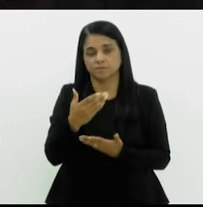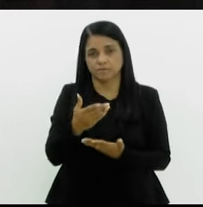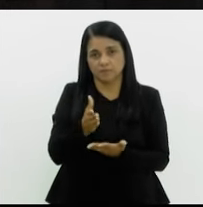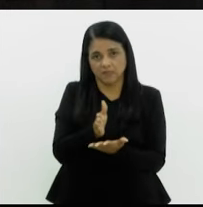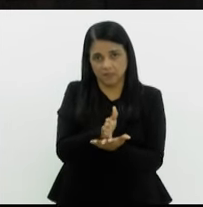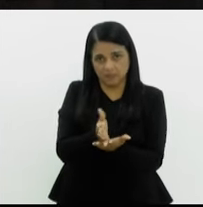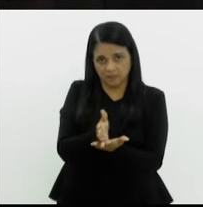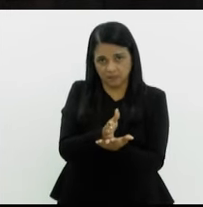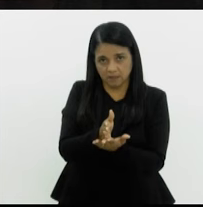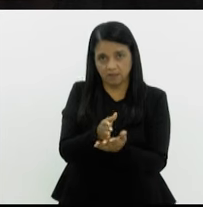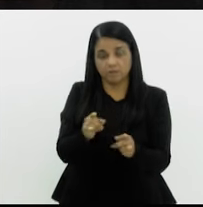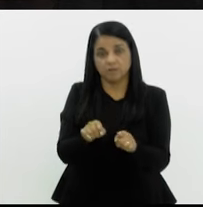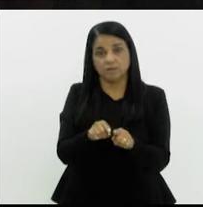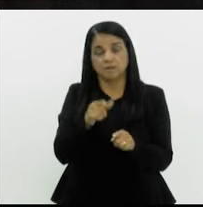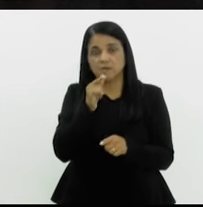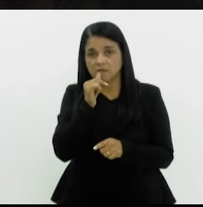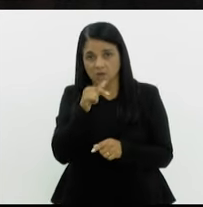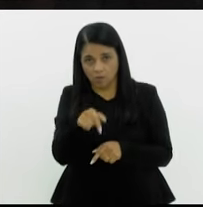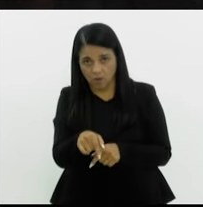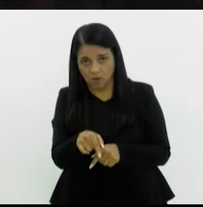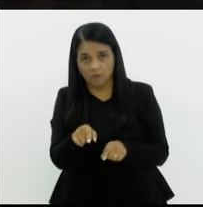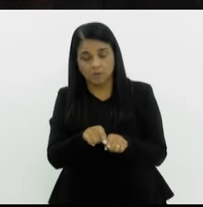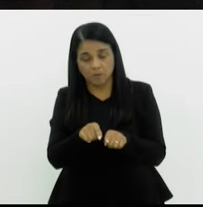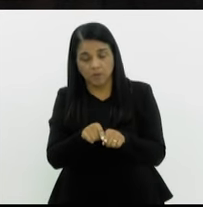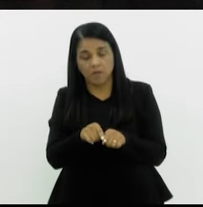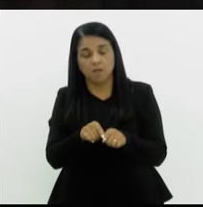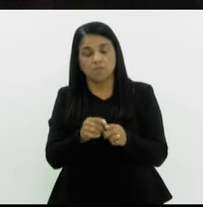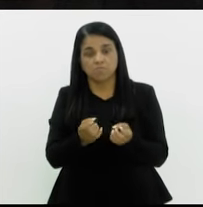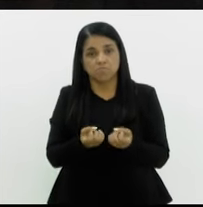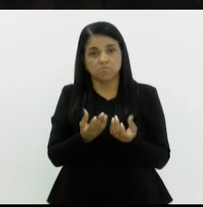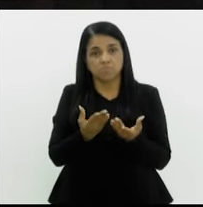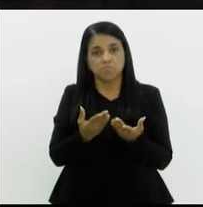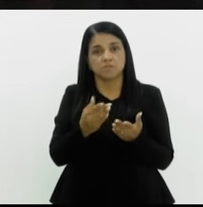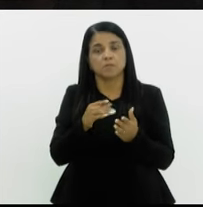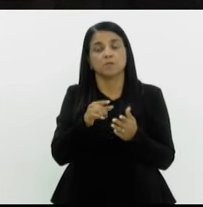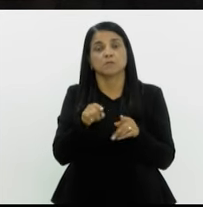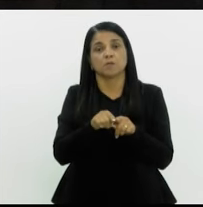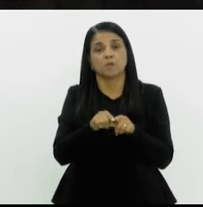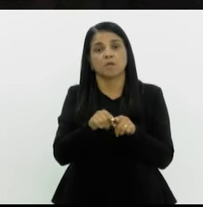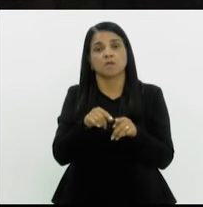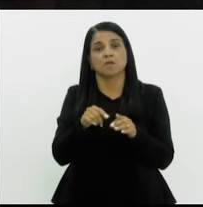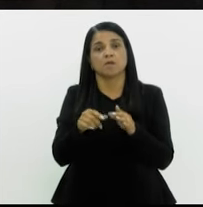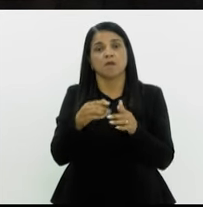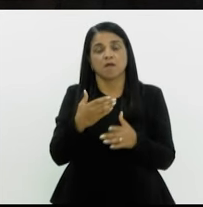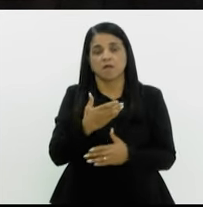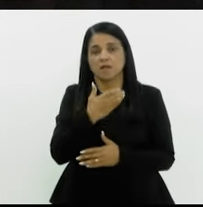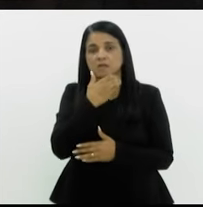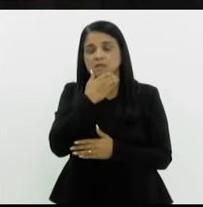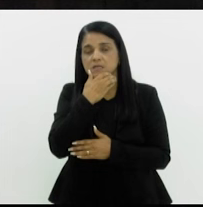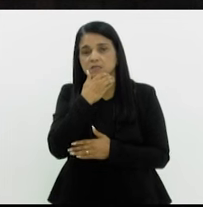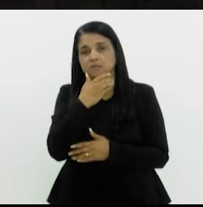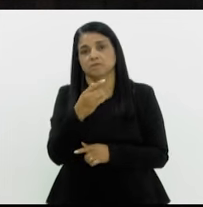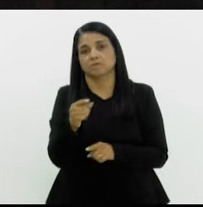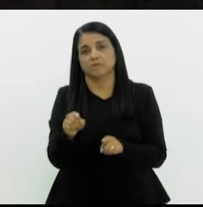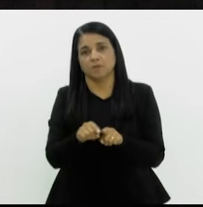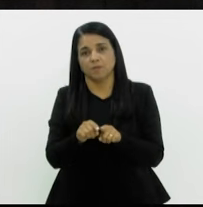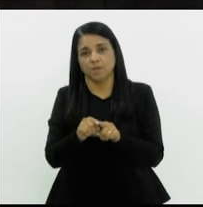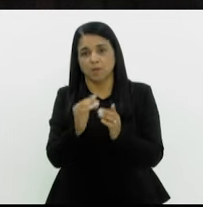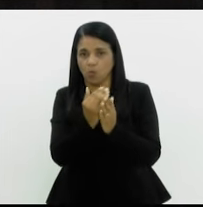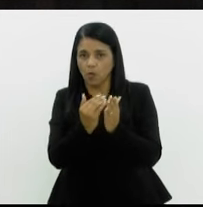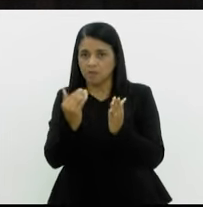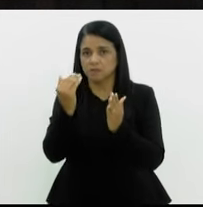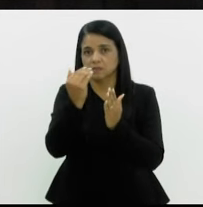escassez, tanto mais com a crise hídrica também produzida pelo